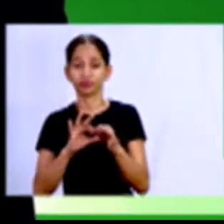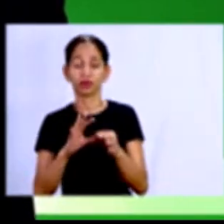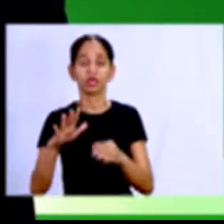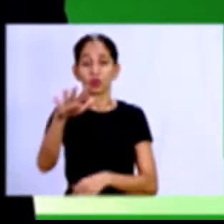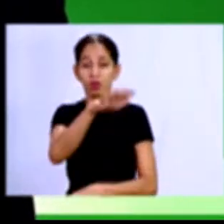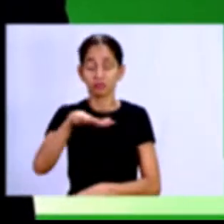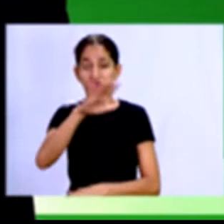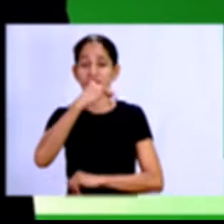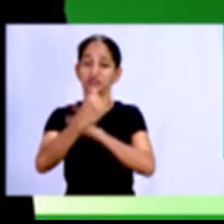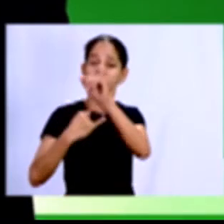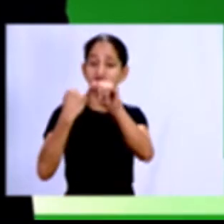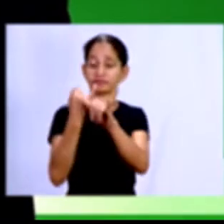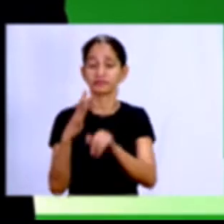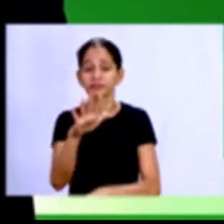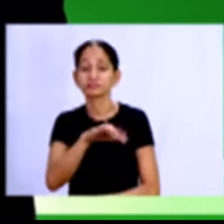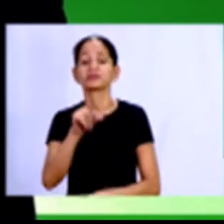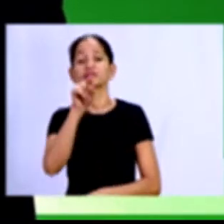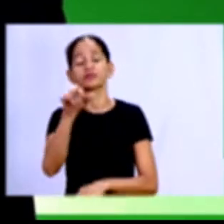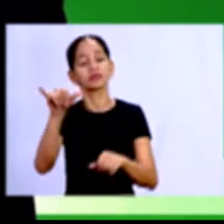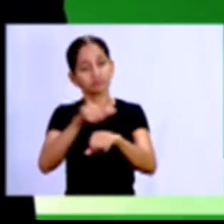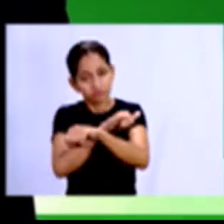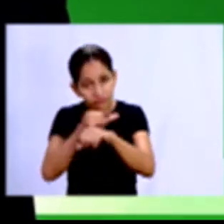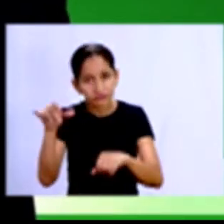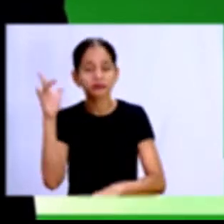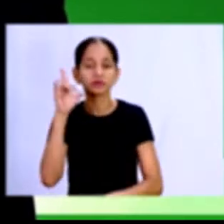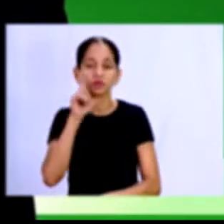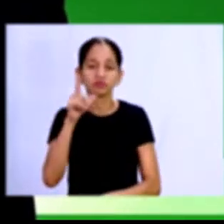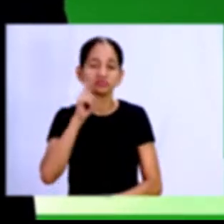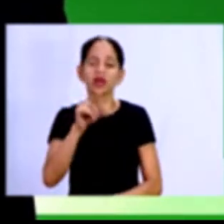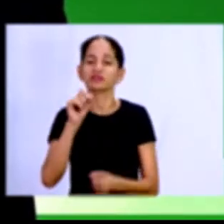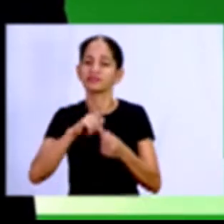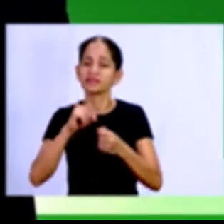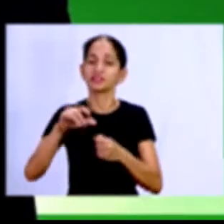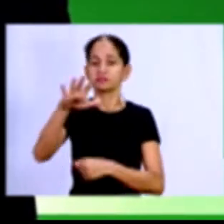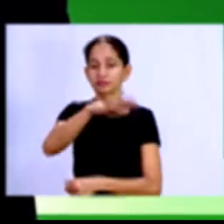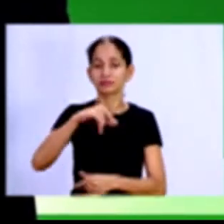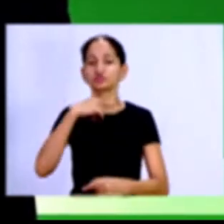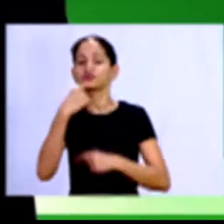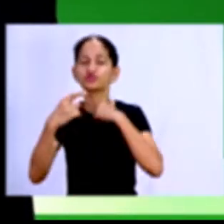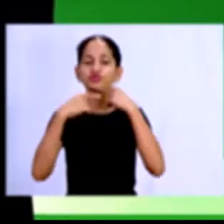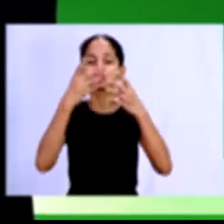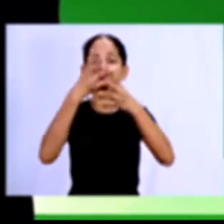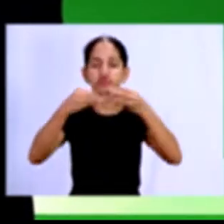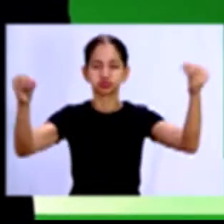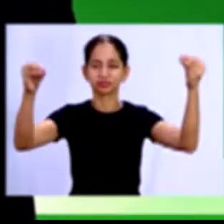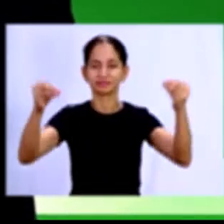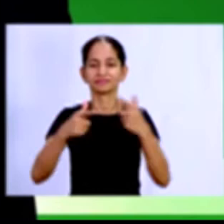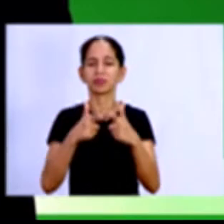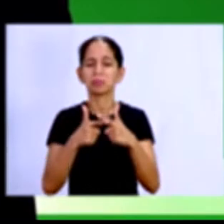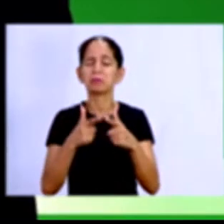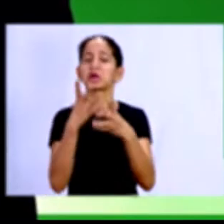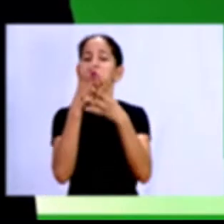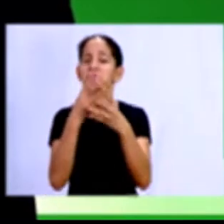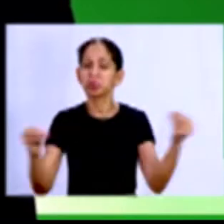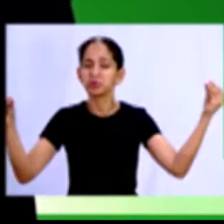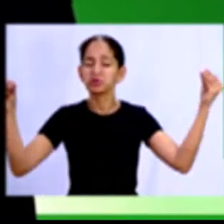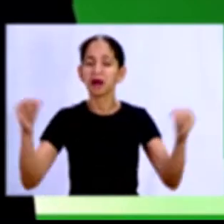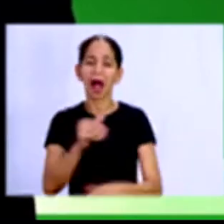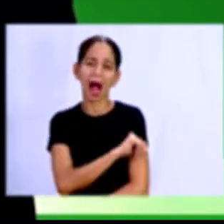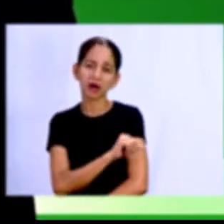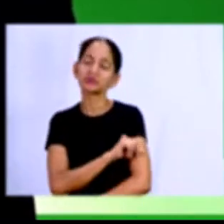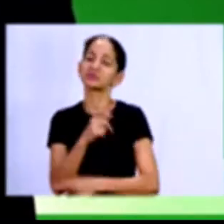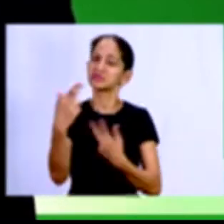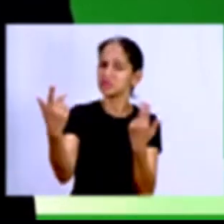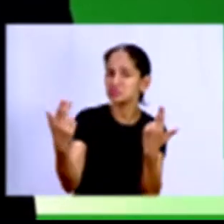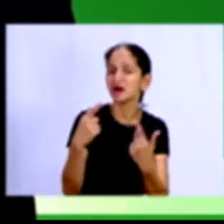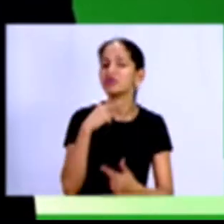ambientes virtuais, ele é um mecanismo que possibilita isso. É ali dentro que você consegue procurar outros alunos, consegue deixar